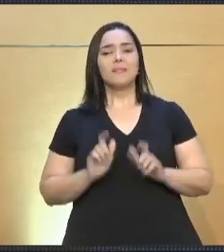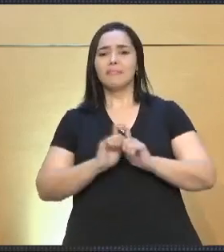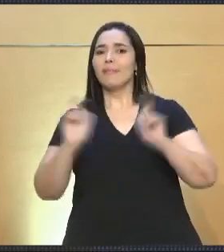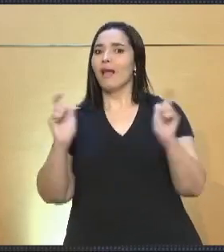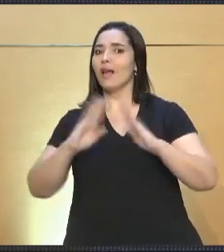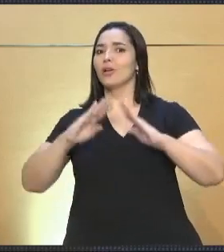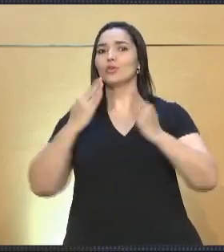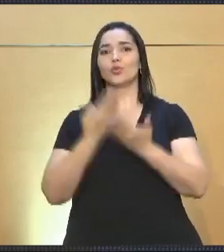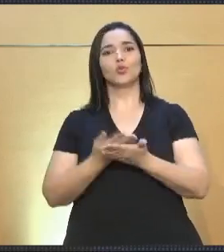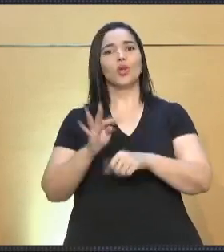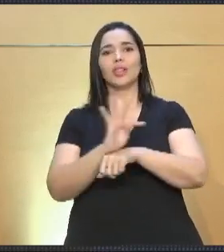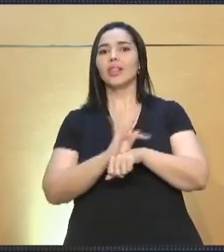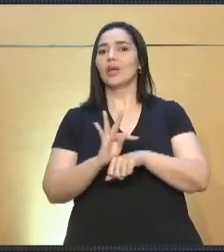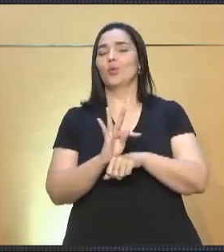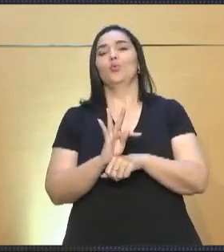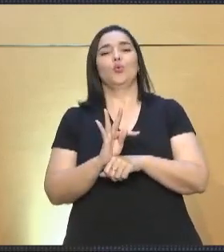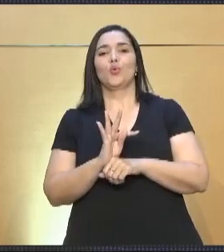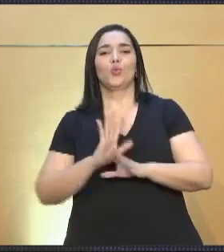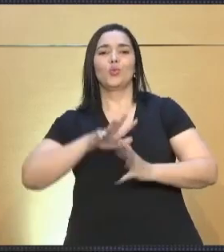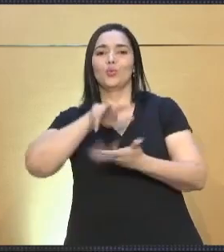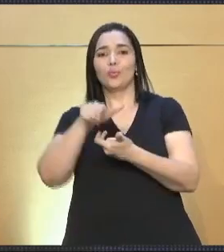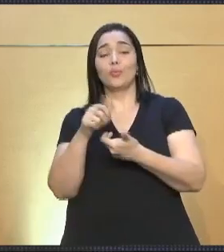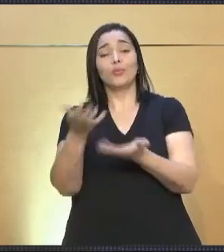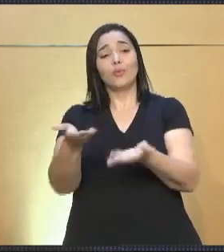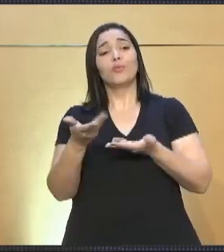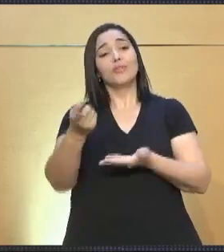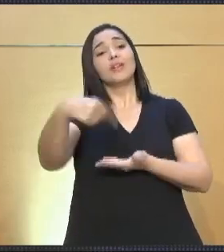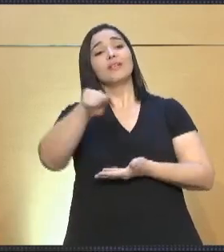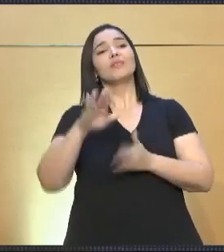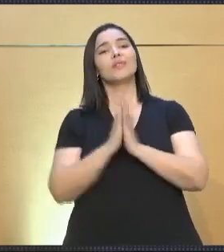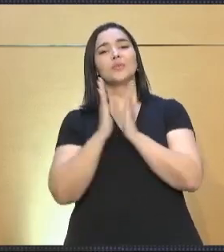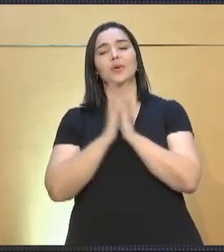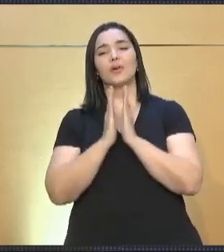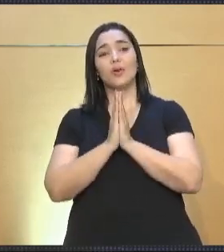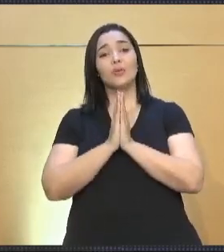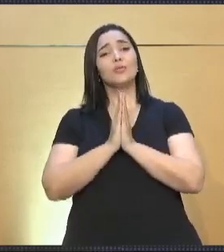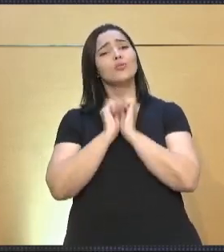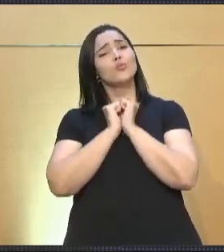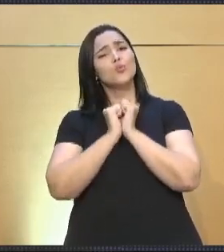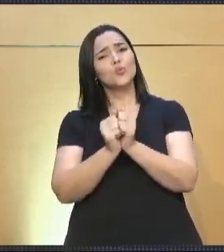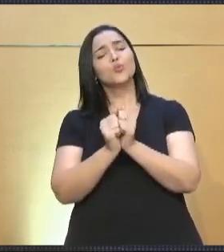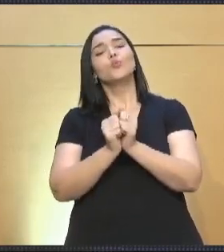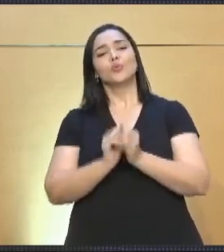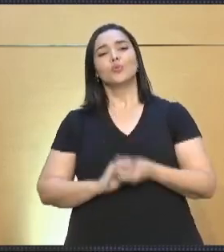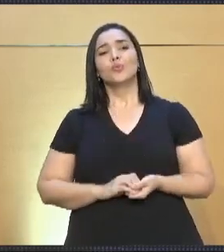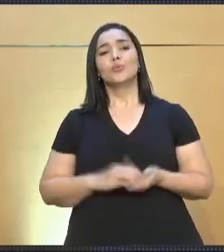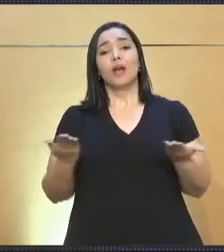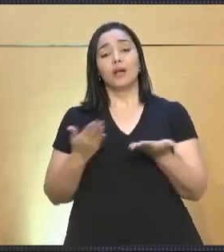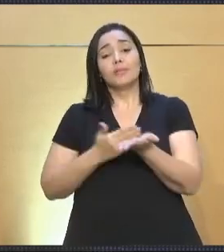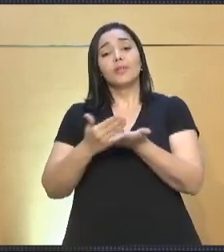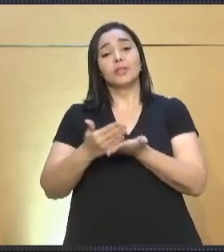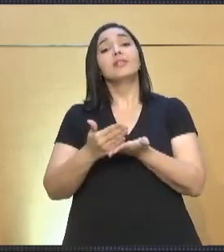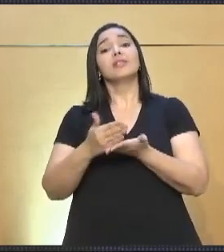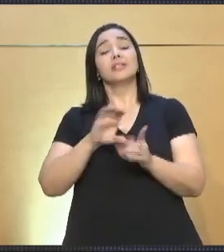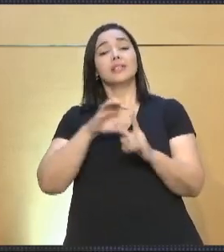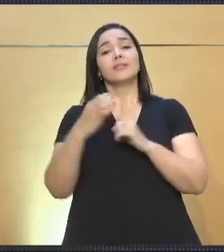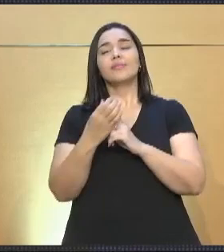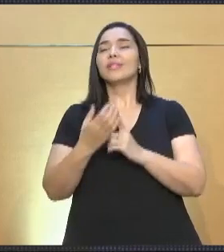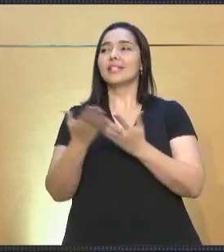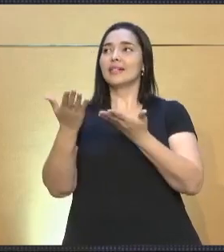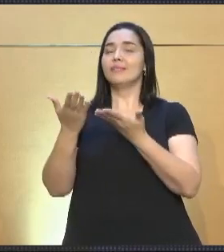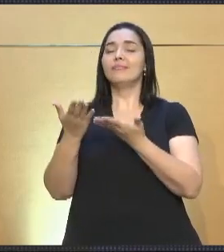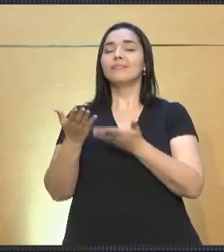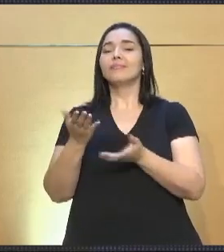escola teológica do mundo. Eu quero convidar você para orarmos juntos agora, para iniciarmos esse culto e